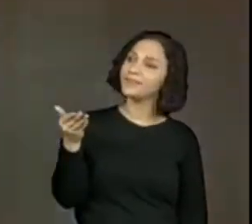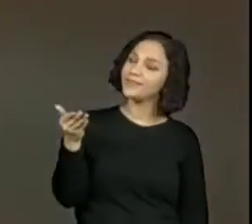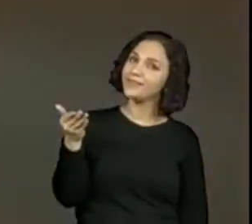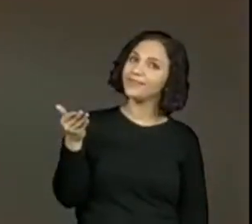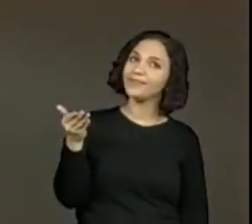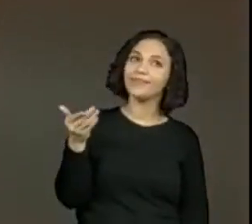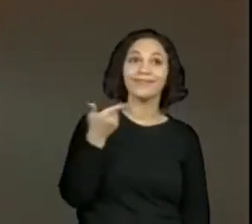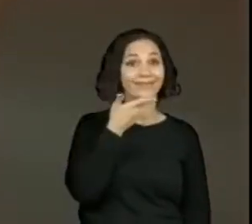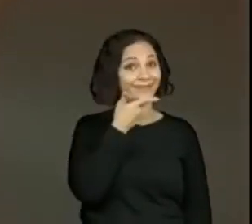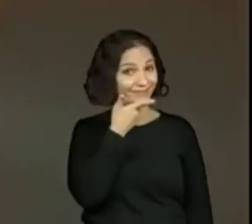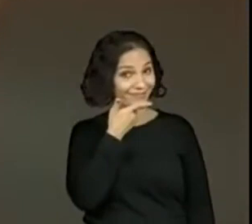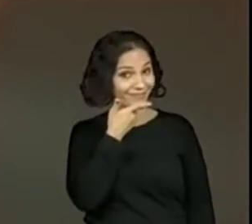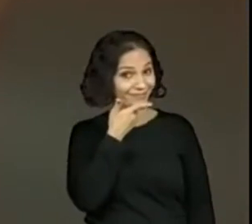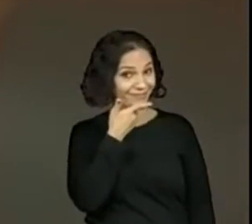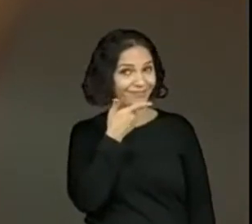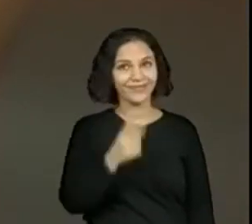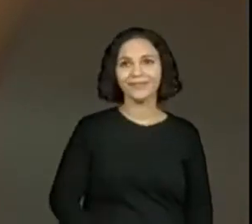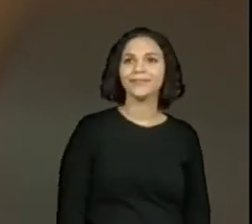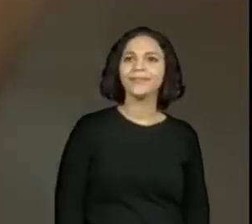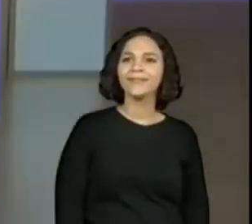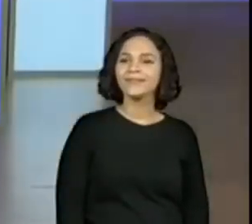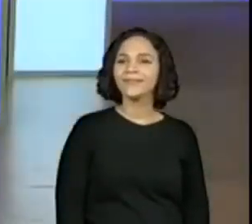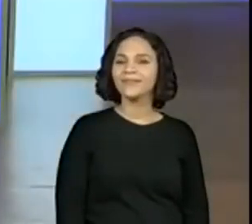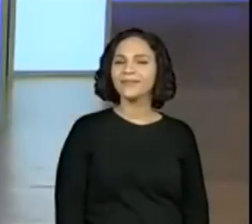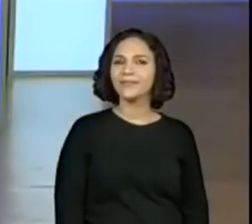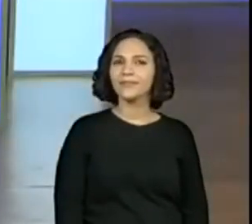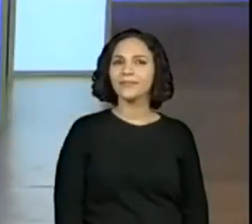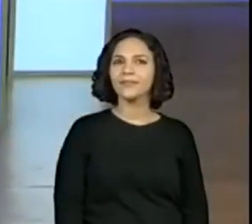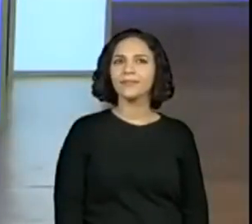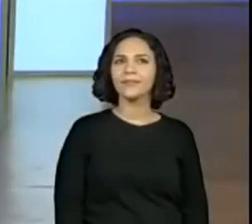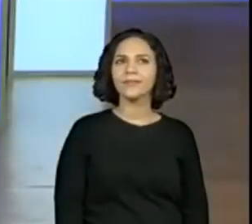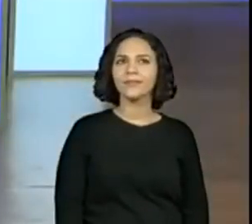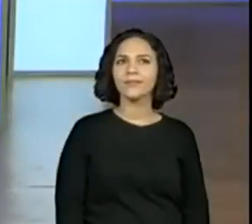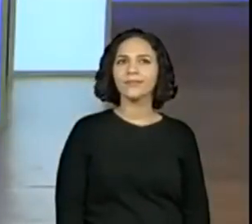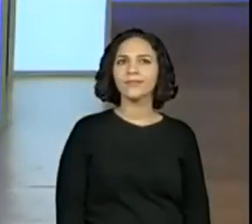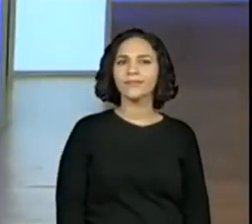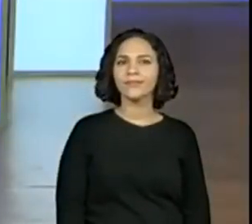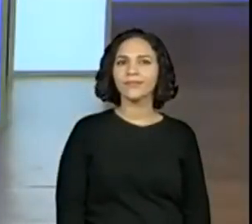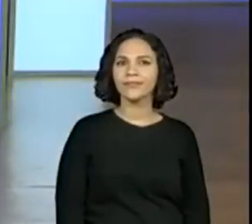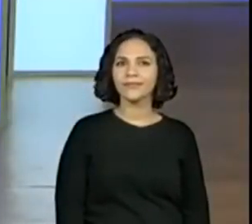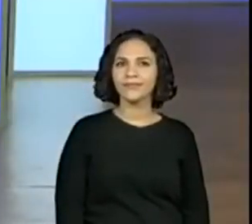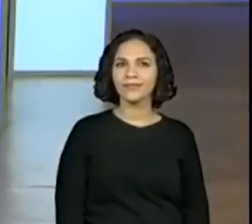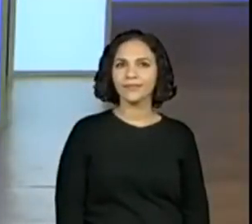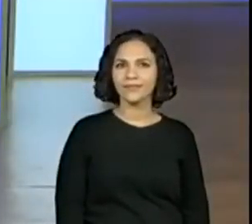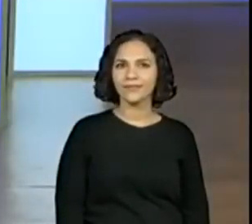um sorrisão uma carinha de uma carinha certo